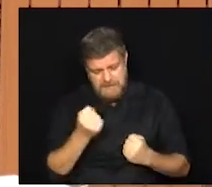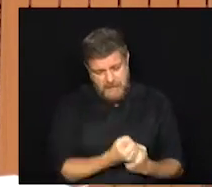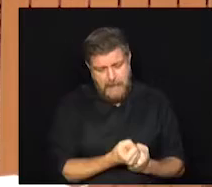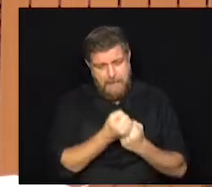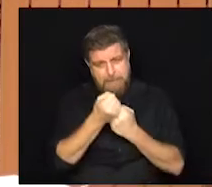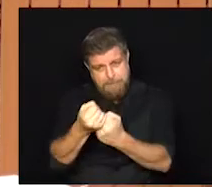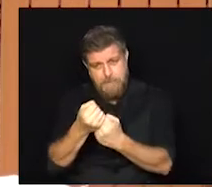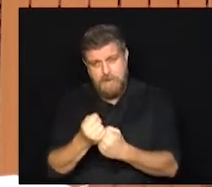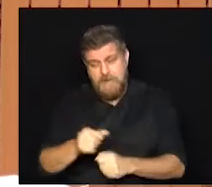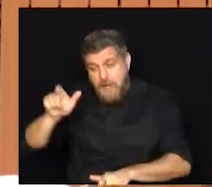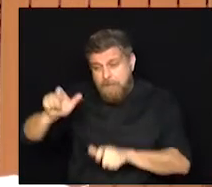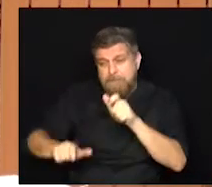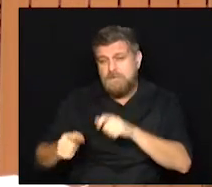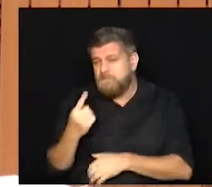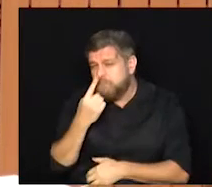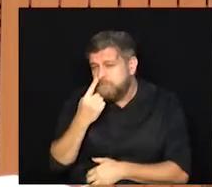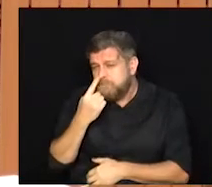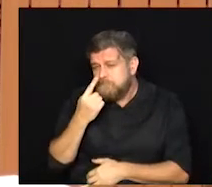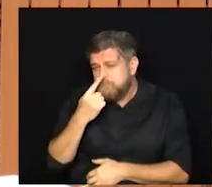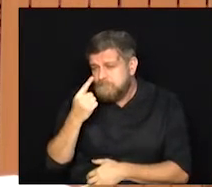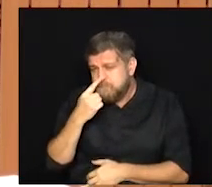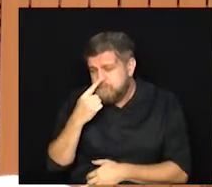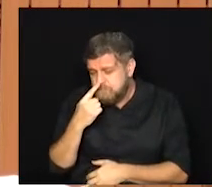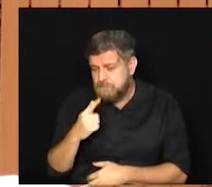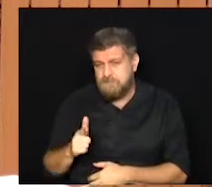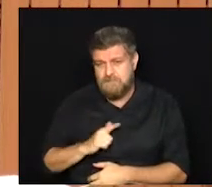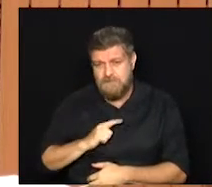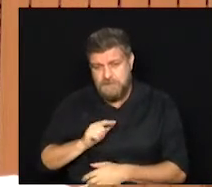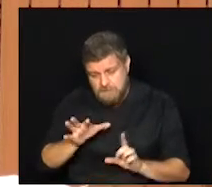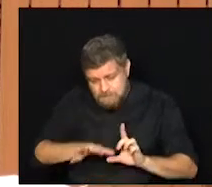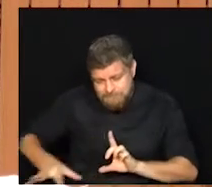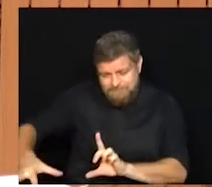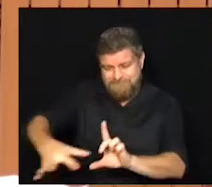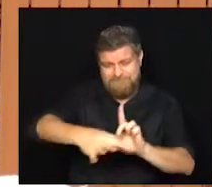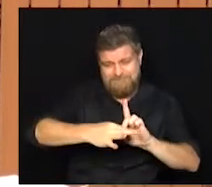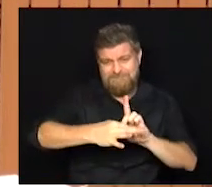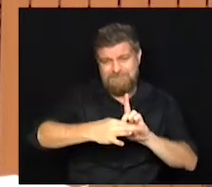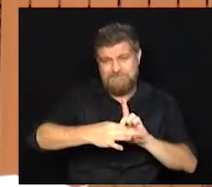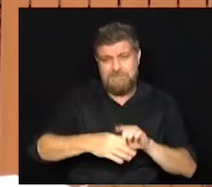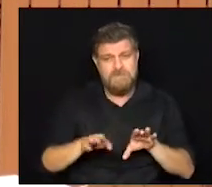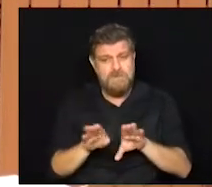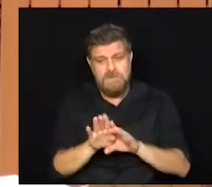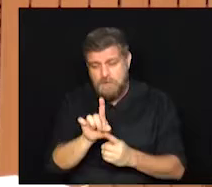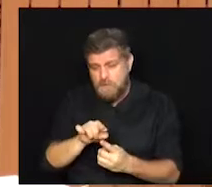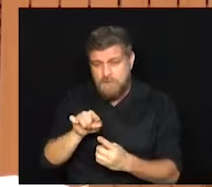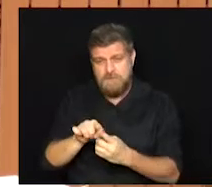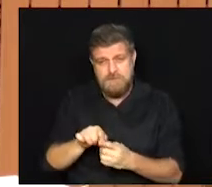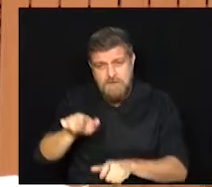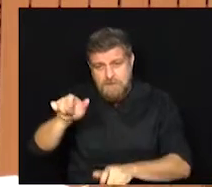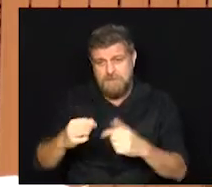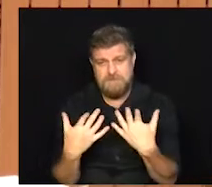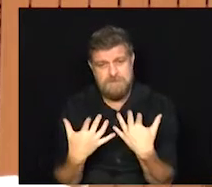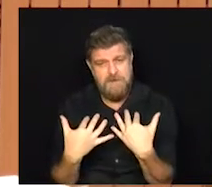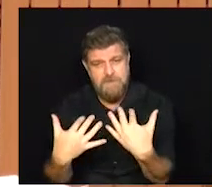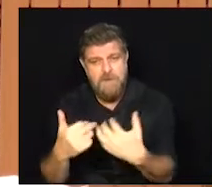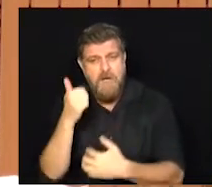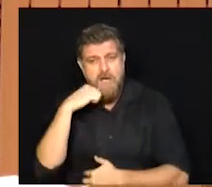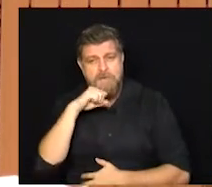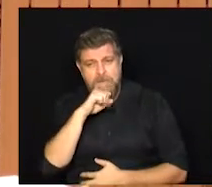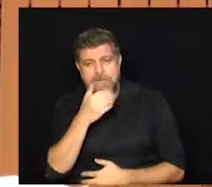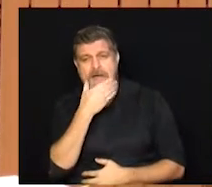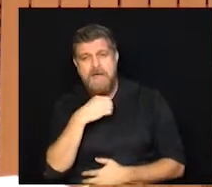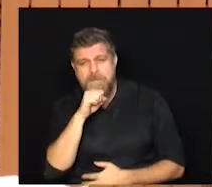que realmente estão abraçando a causa. E para mostrar também para os que acompanham a gente, as mães e os